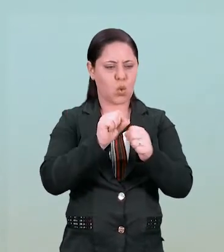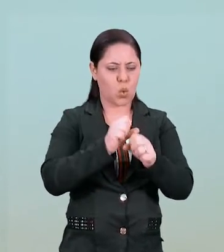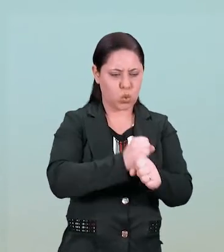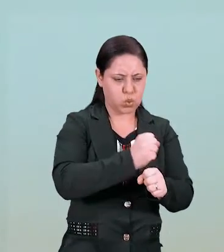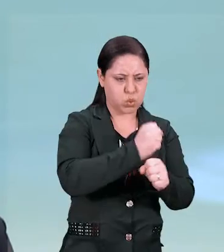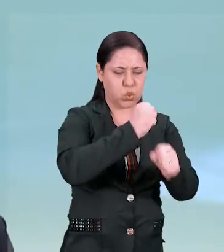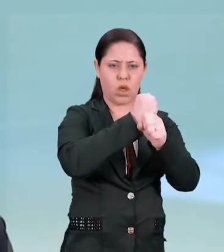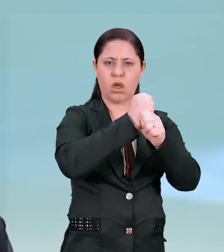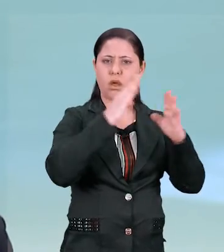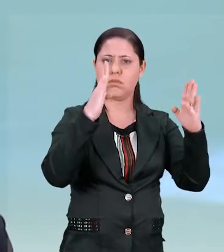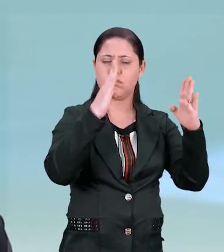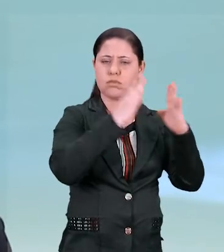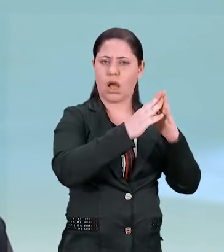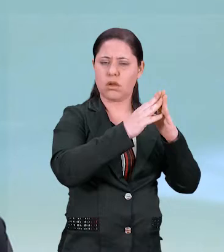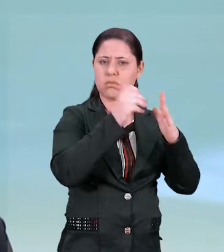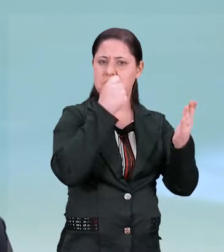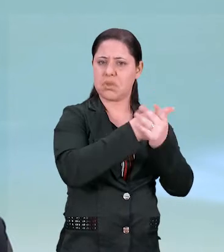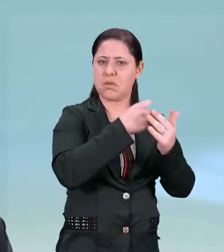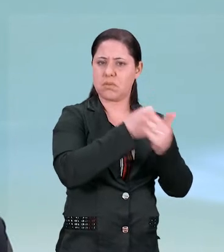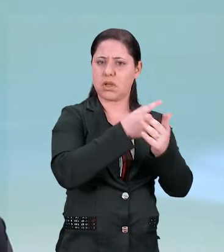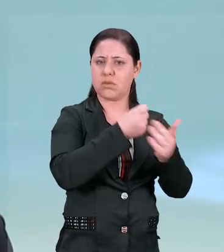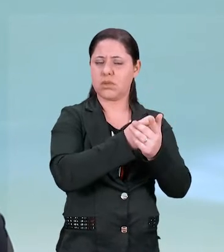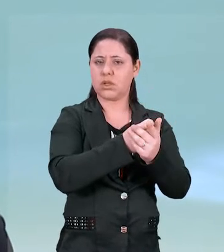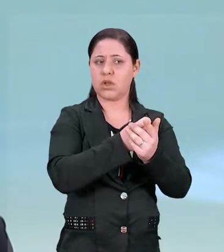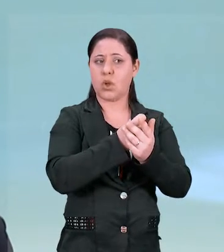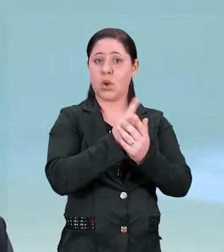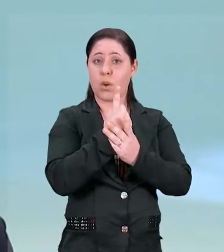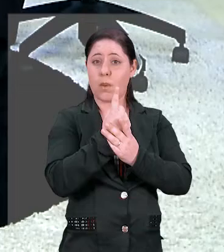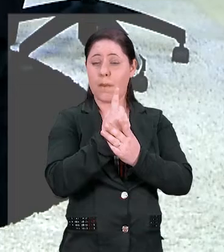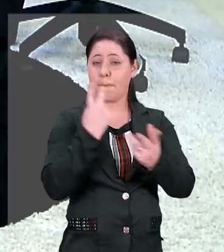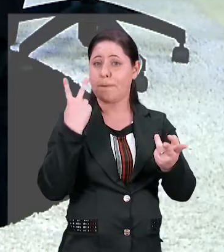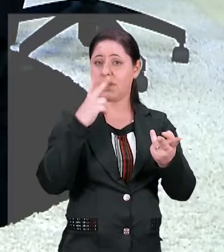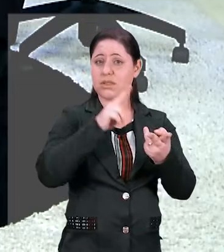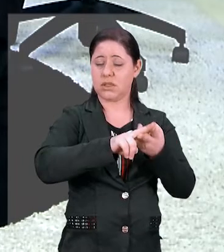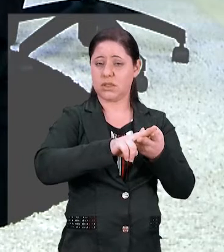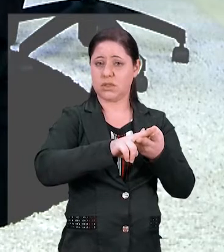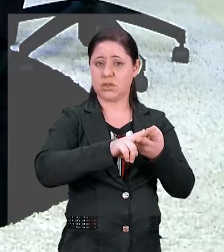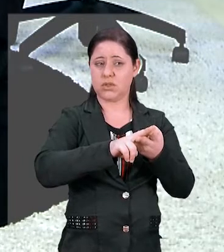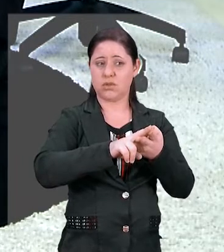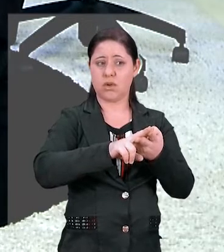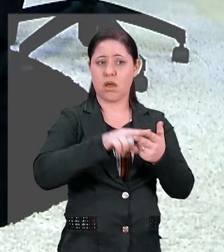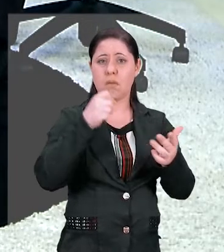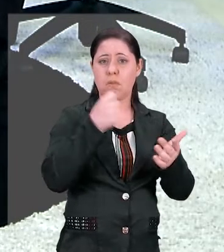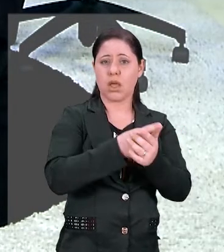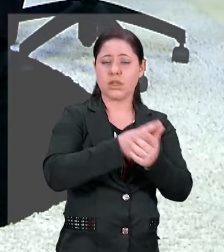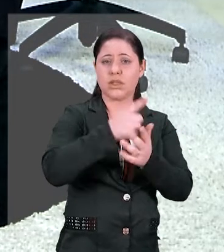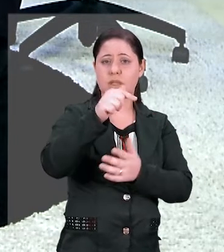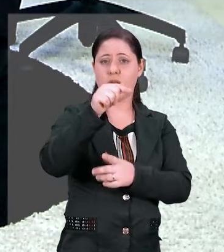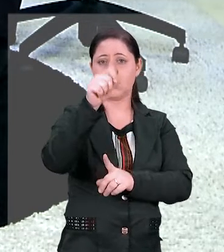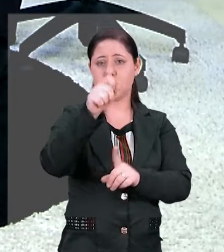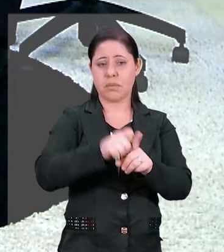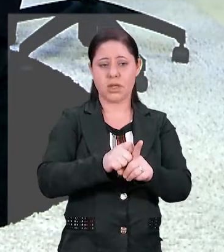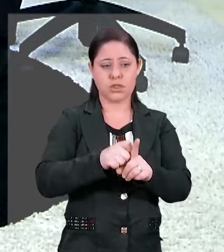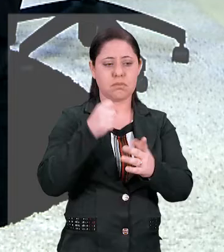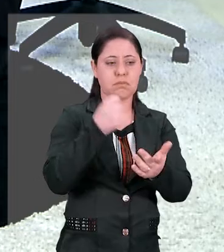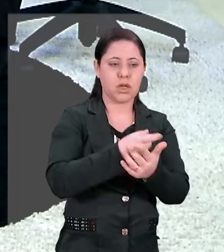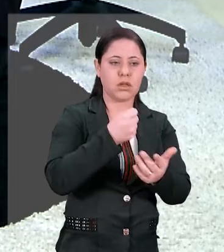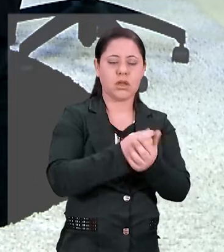7 meses, 8 meses do custeio de um presídio é maior do que o investimento da construção. E os recursos do